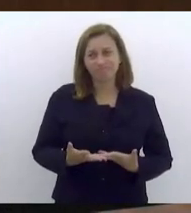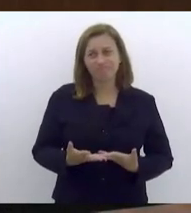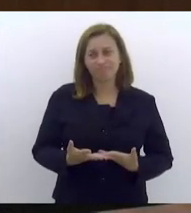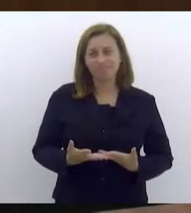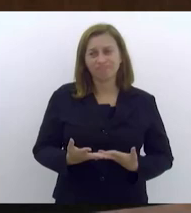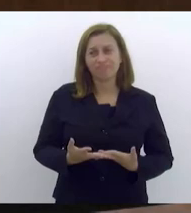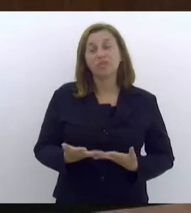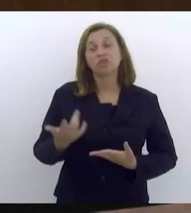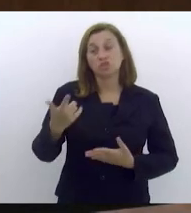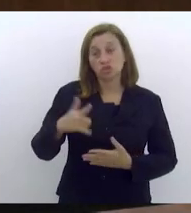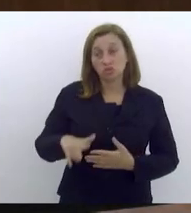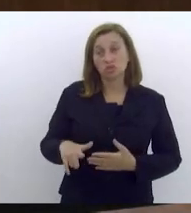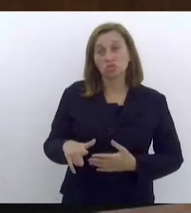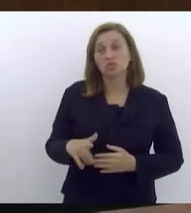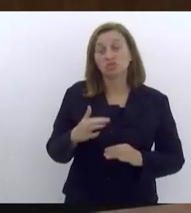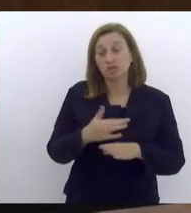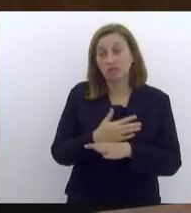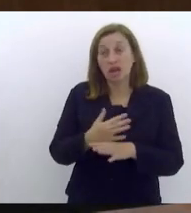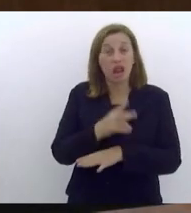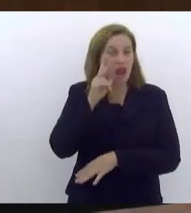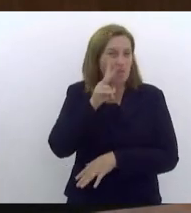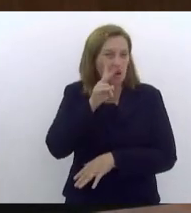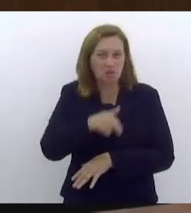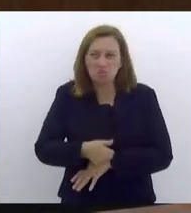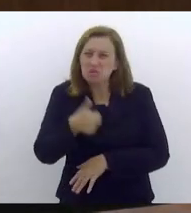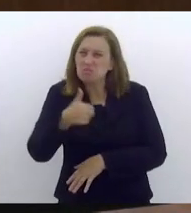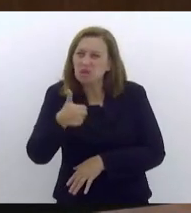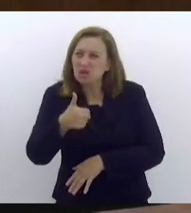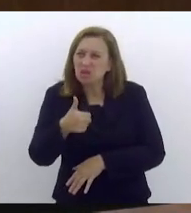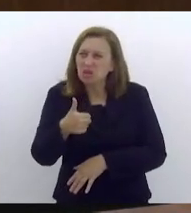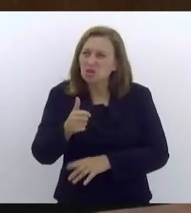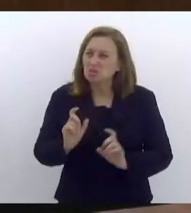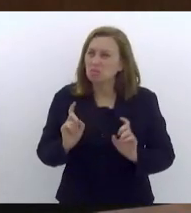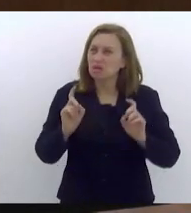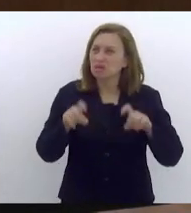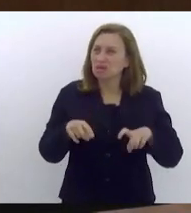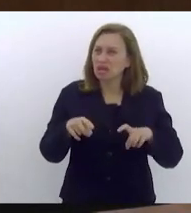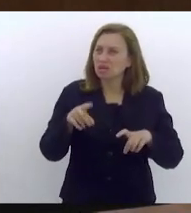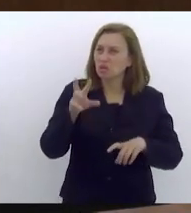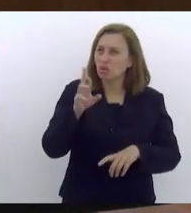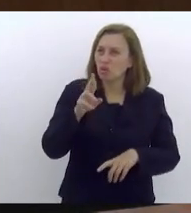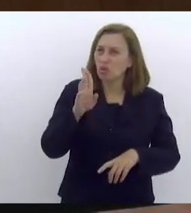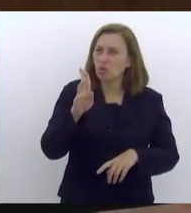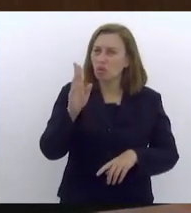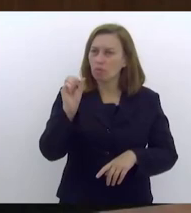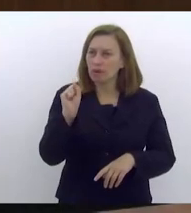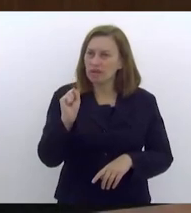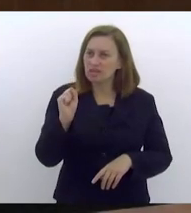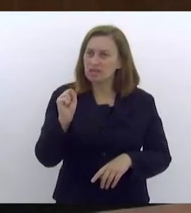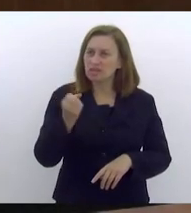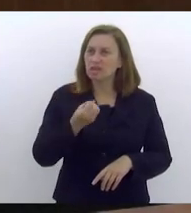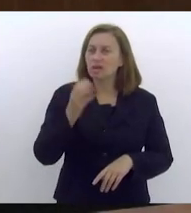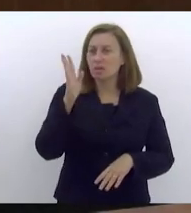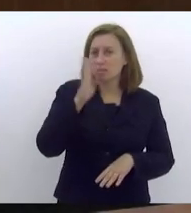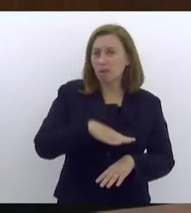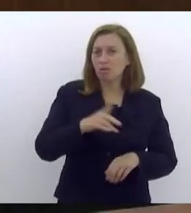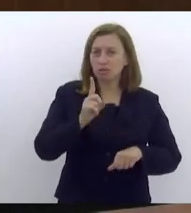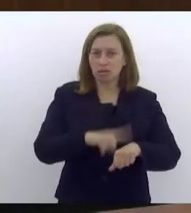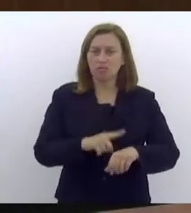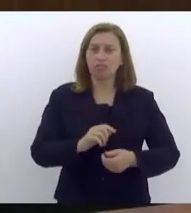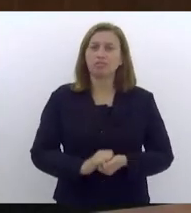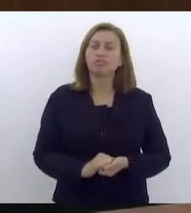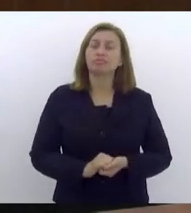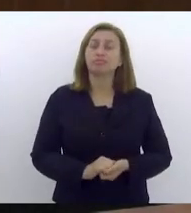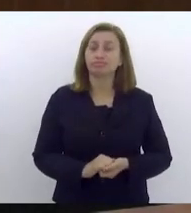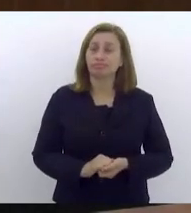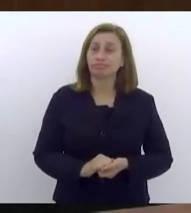devastou mais uma vez a cidade. Lembrando que não é o primeiro mandato do senhor Rubens Maltempo. E ele, com profunda desídia,